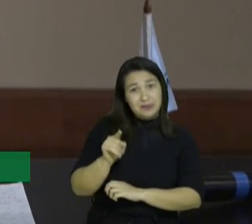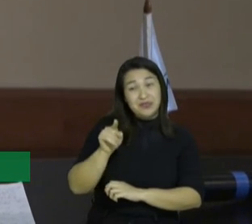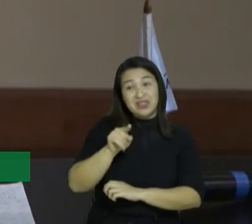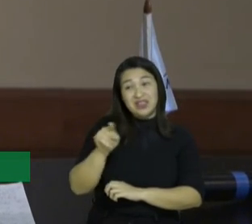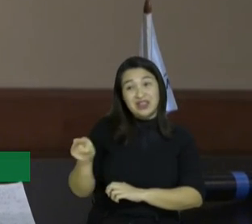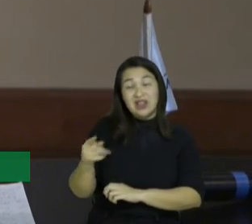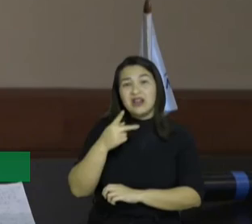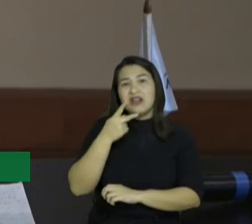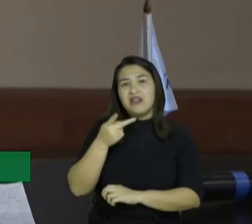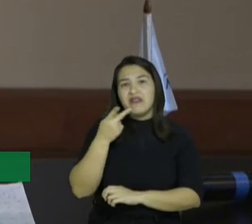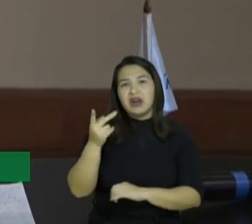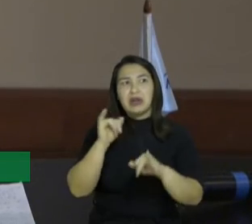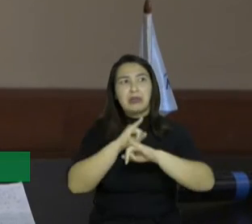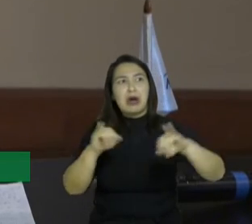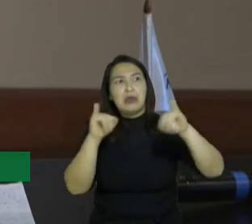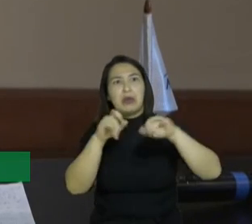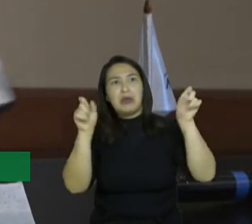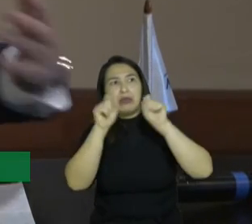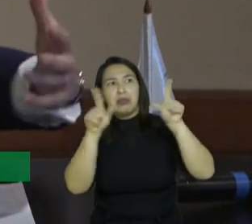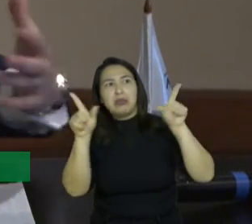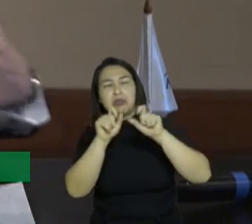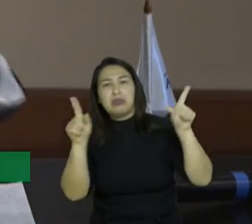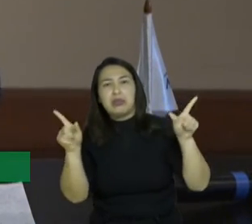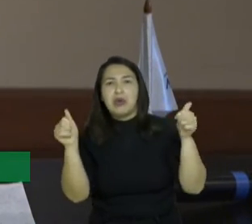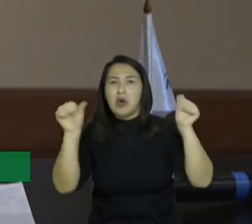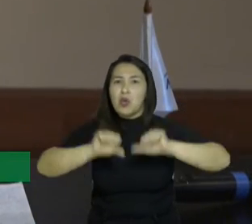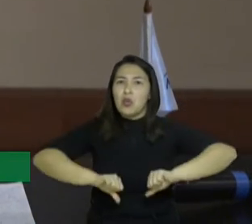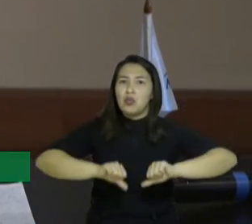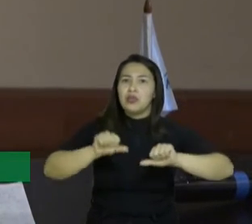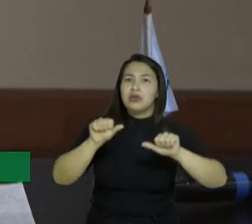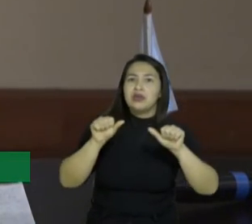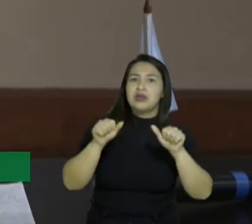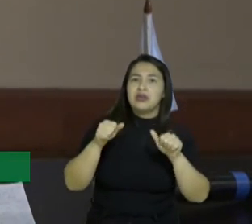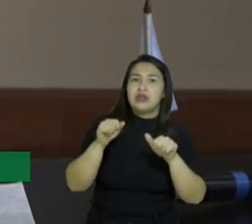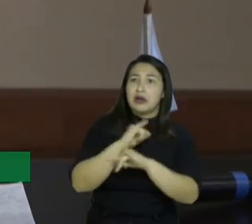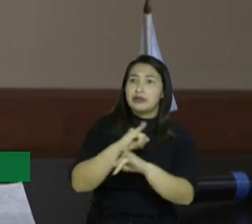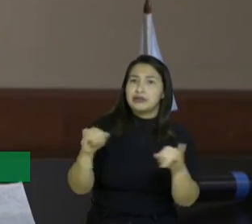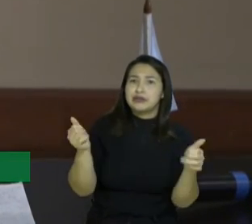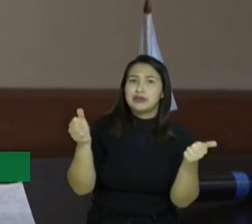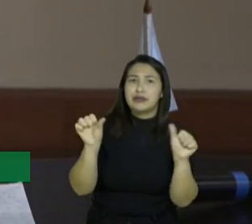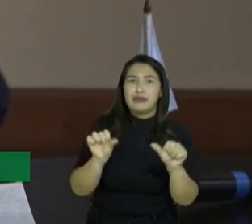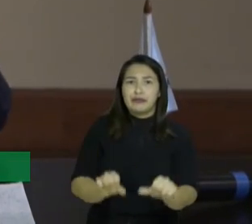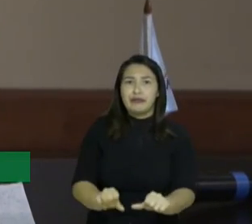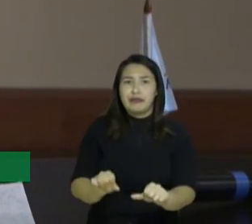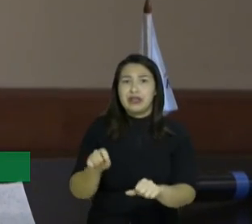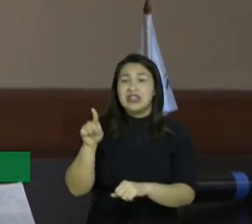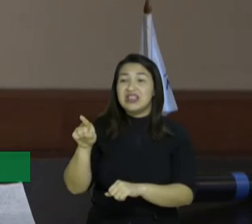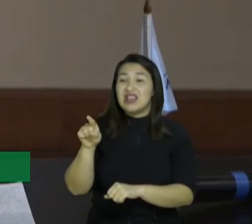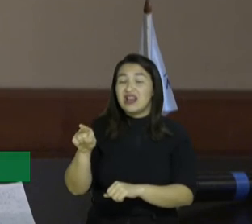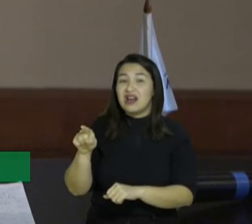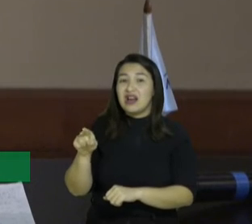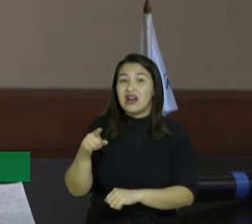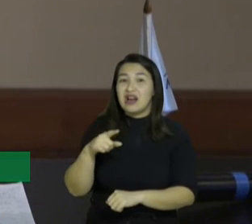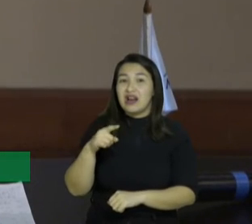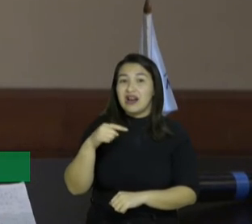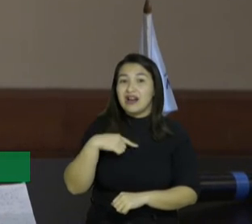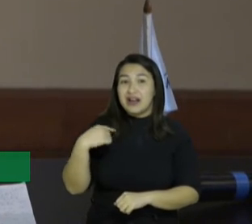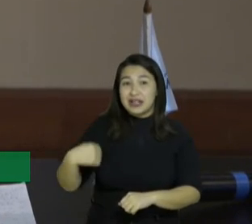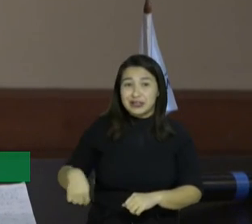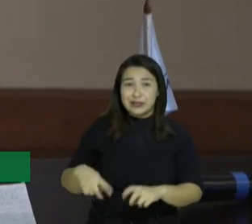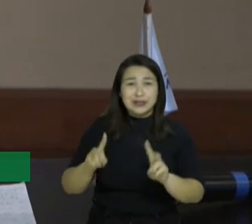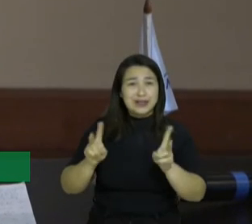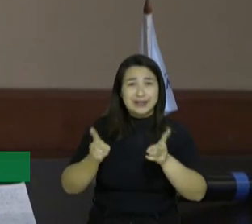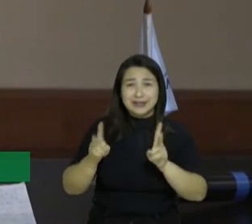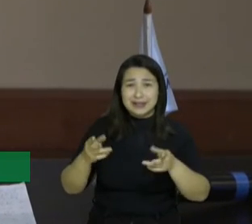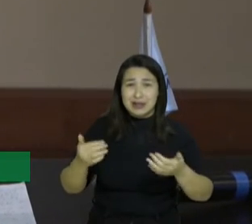catastrofistas de plantão estão anunciando várias vezes já havia anunciando o fim a a queda da China e a China sempre dá uma forma então